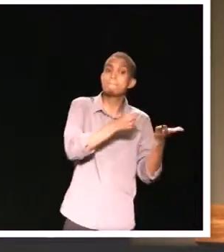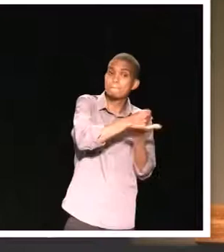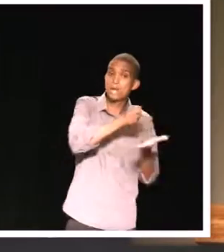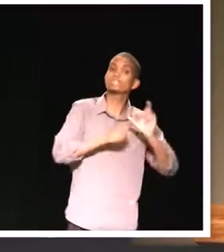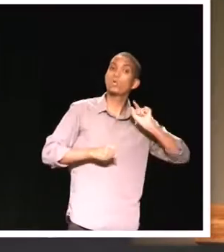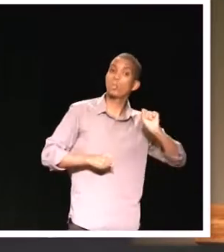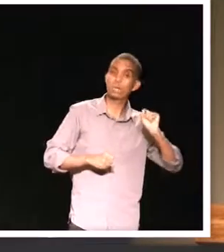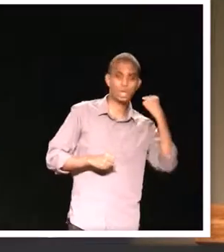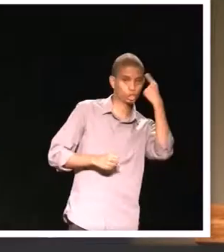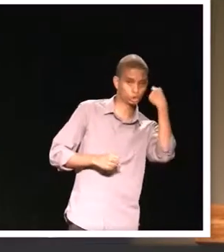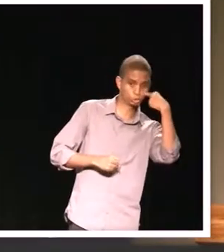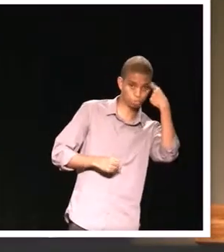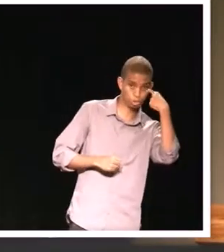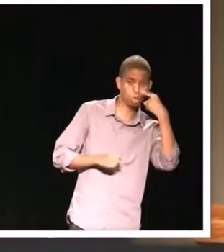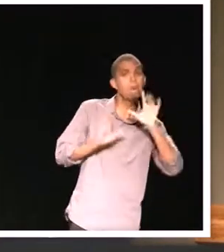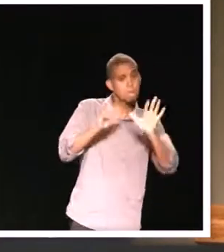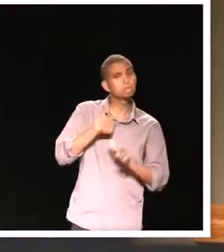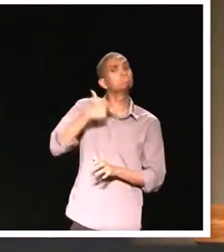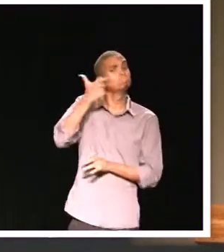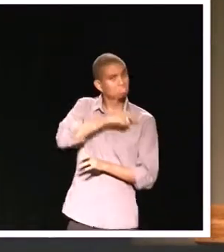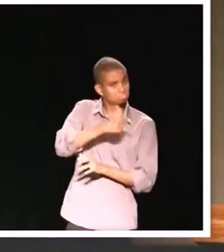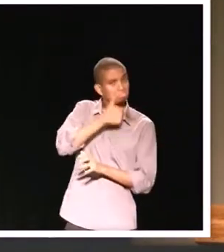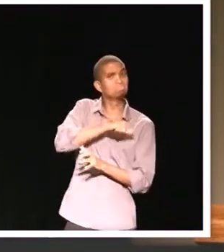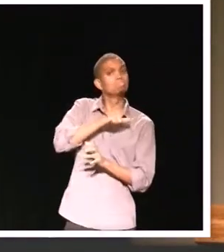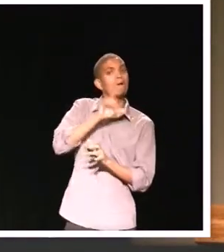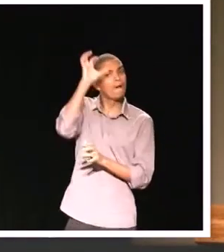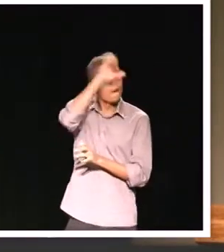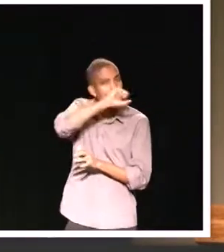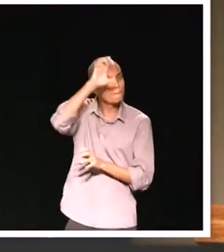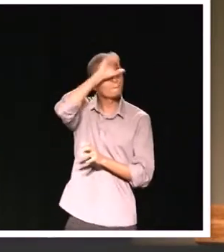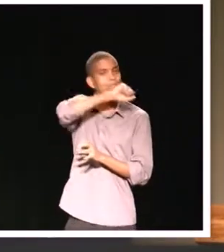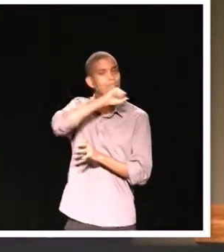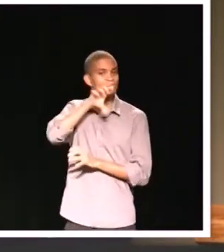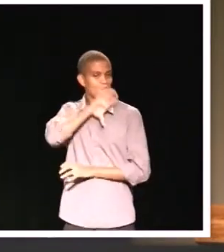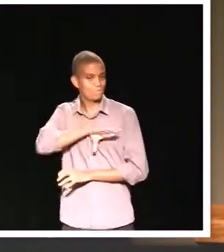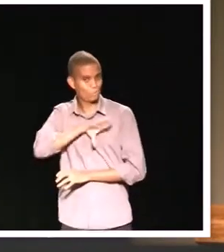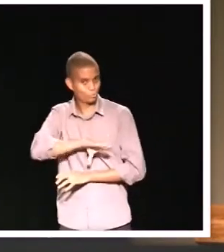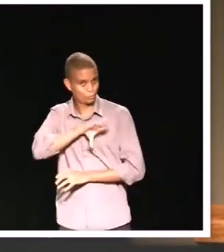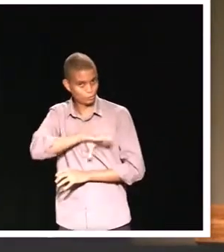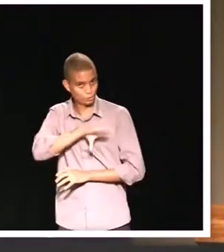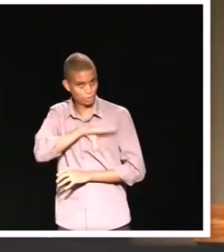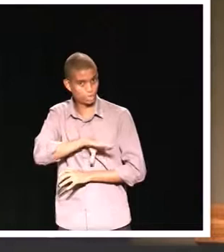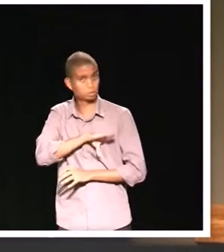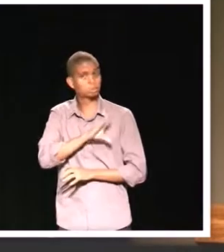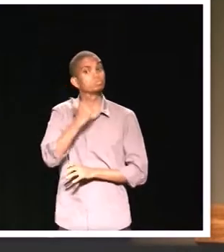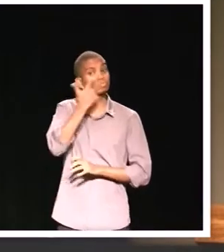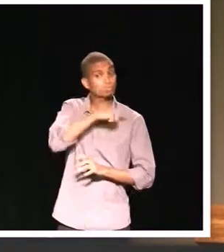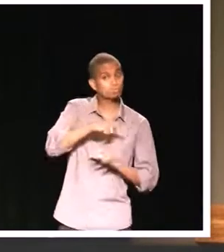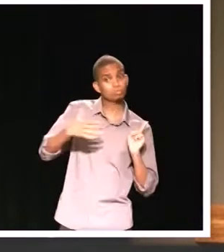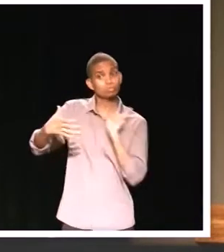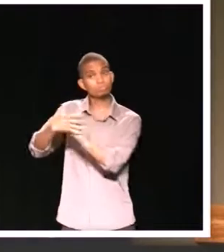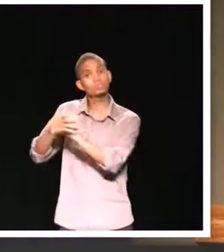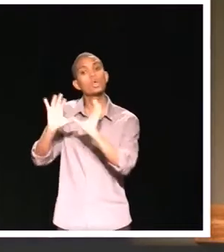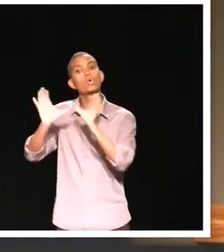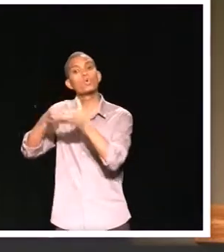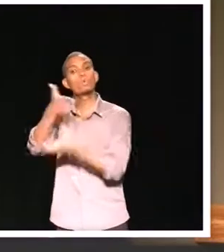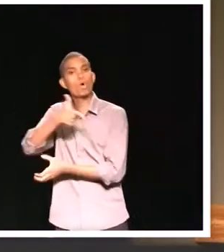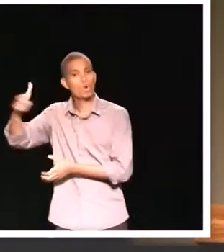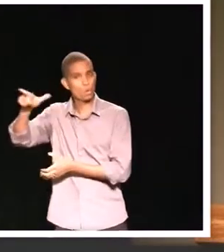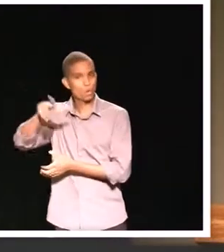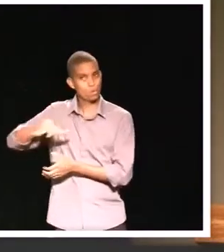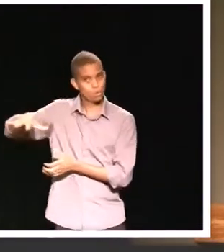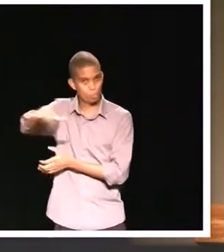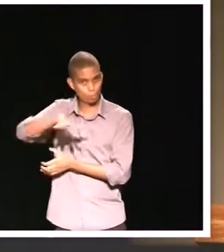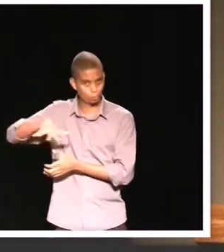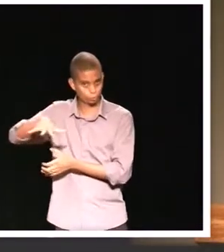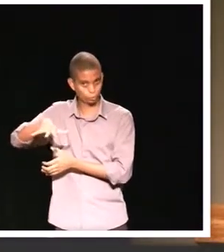espanhol, mas eu tenho conseguido aprender português e me ligar a outra comunidade de falantes, aquelas